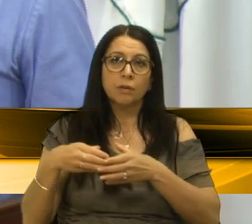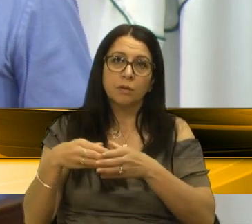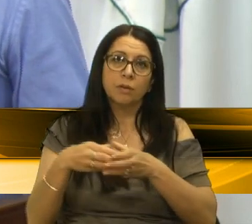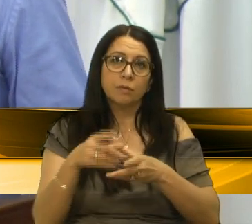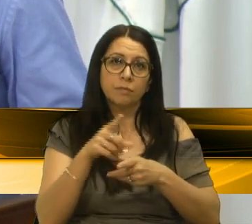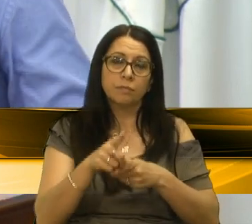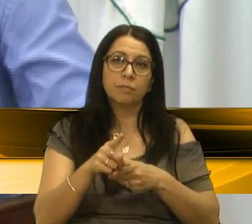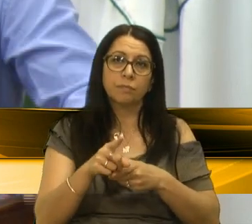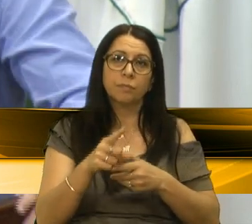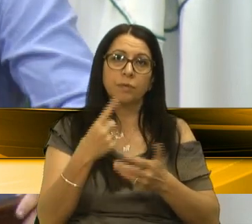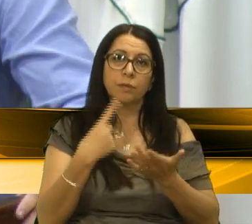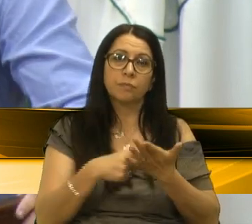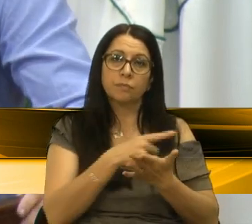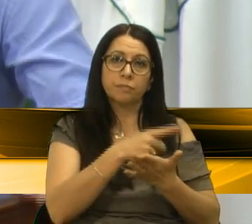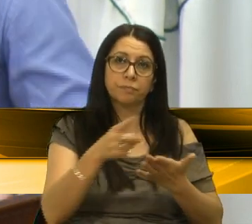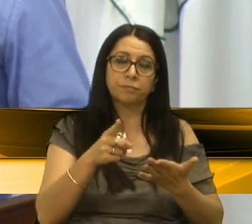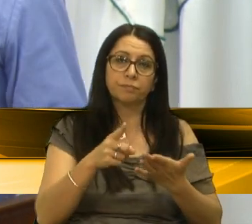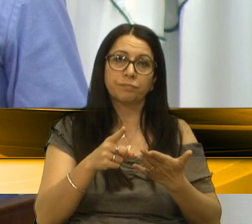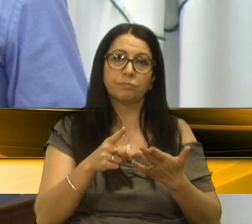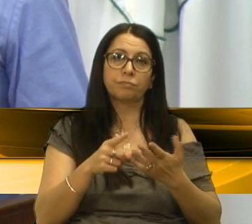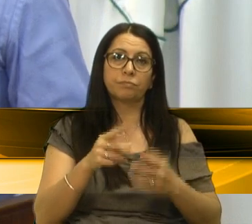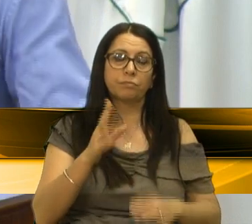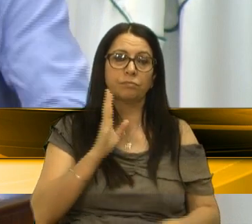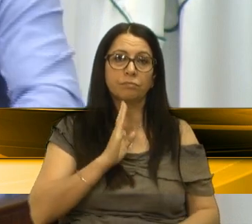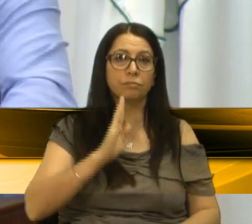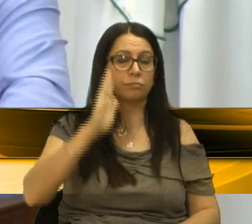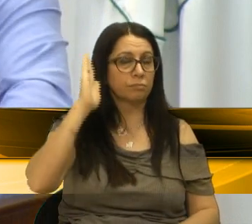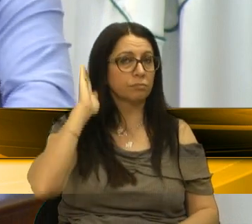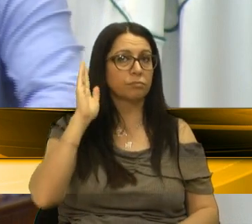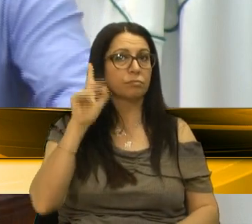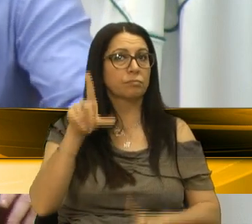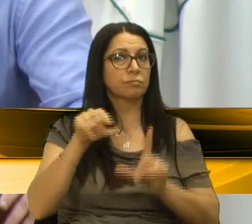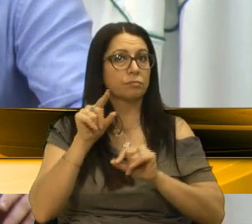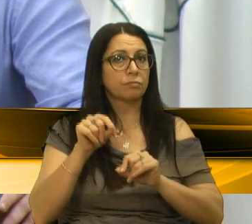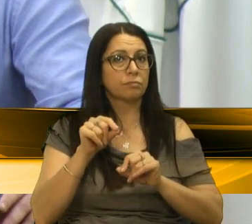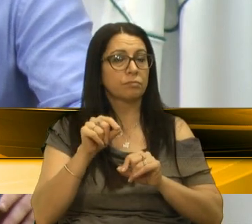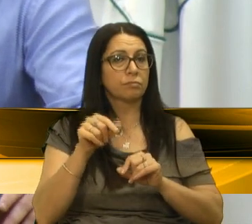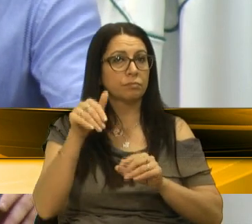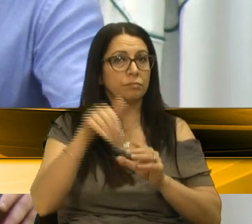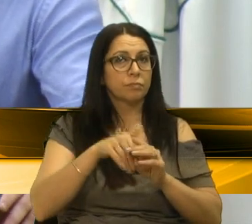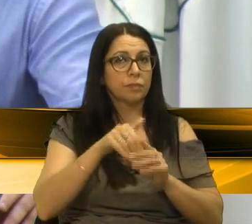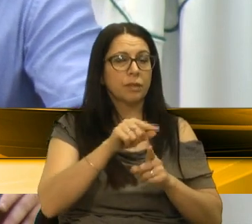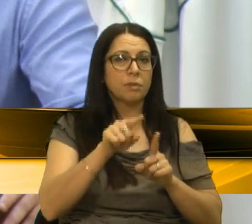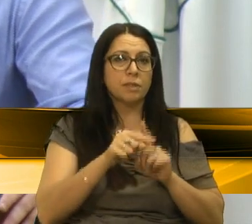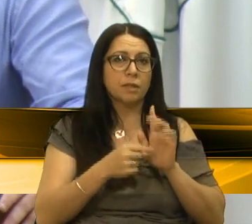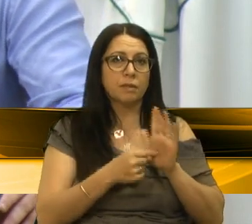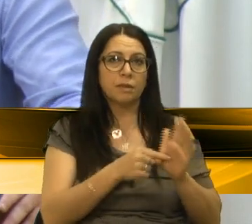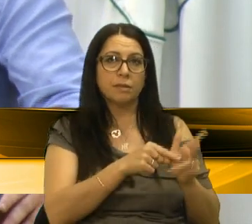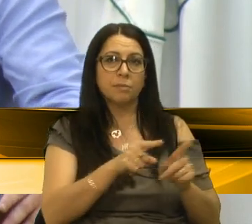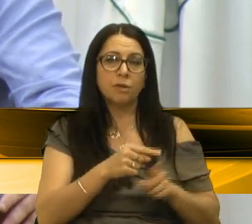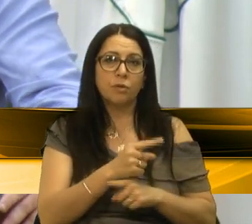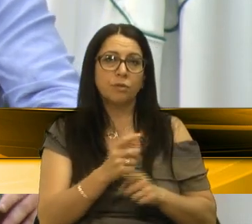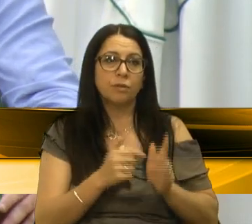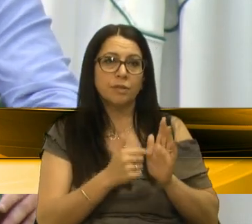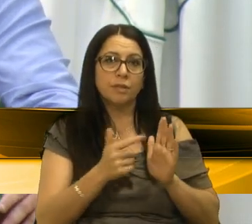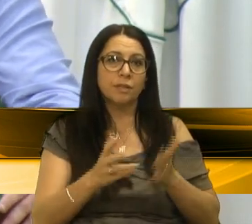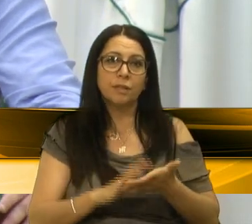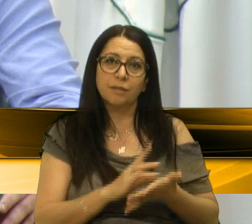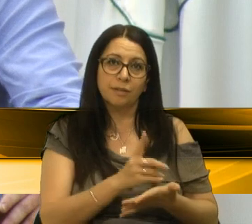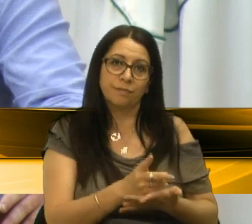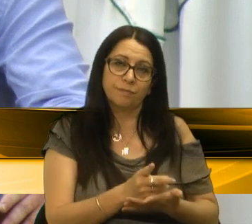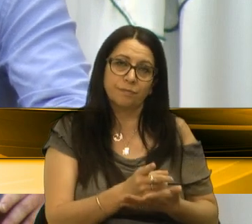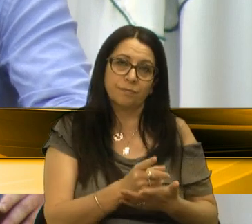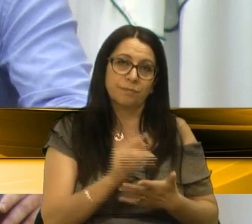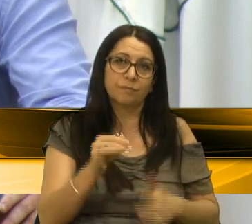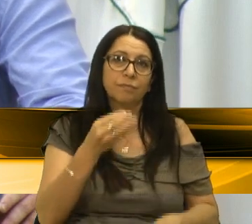promissor. E o senhor Daniel Guerra foi eleito com uma votação histórica em Caxias do Sul, como oportunidade